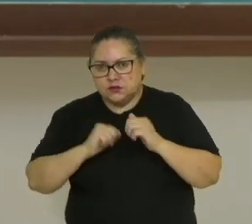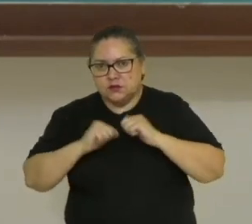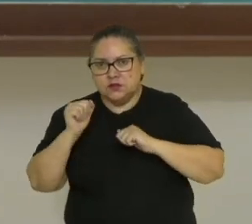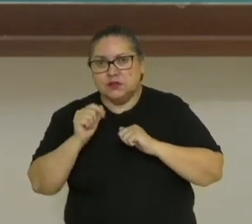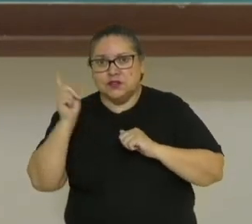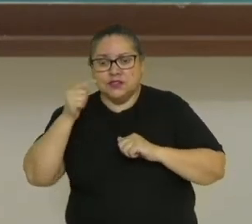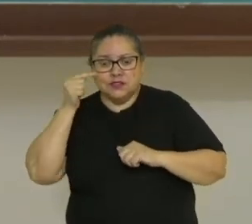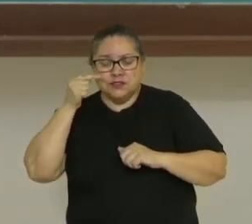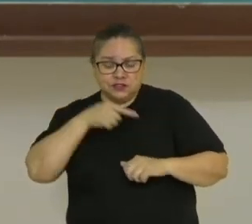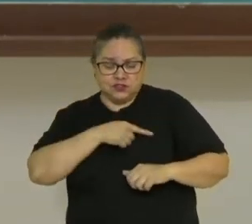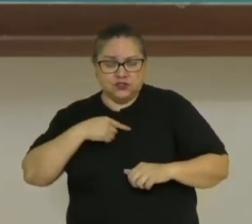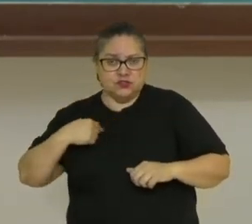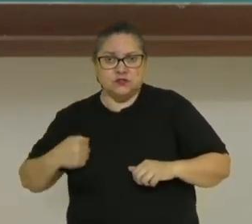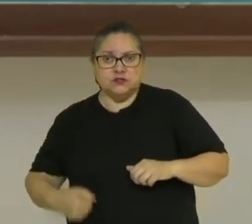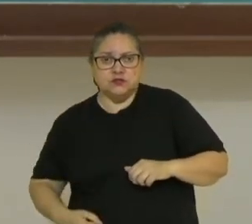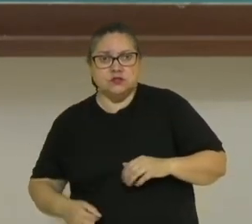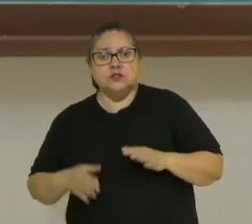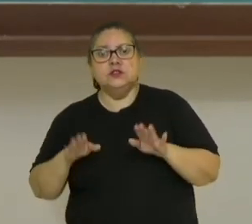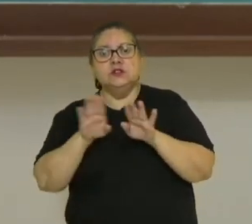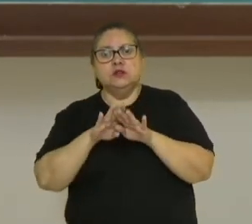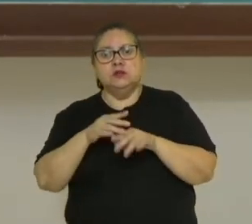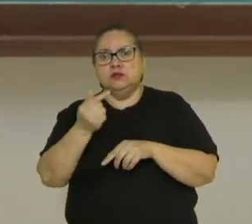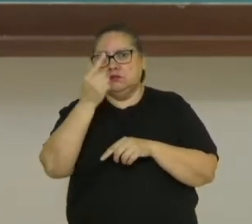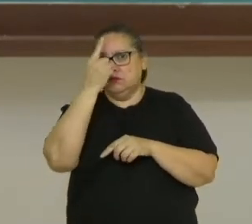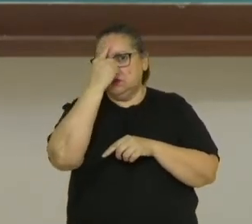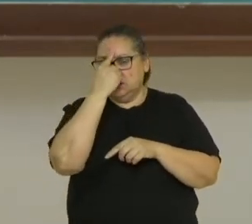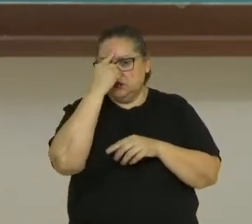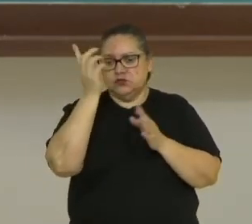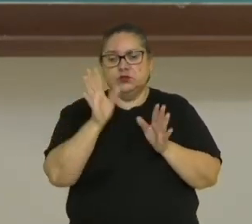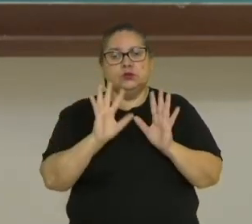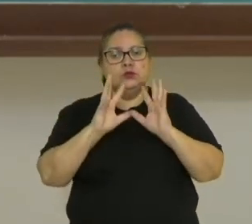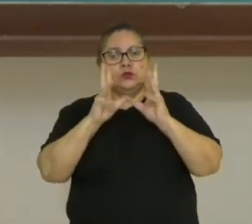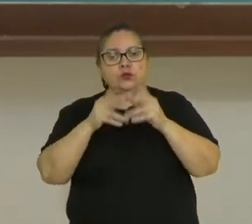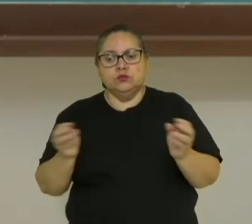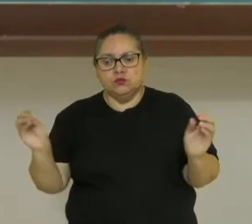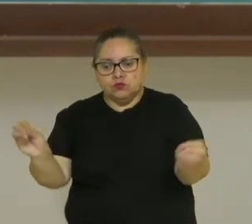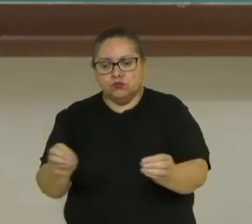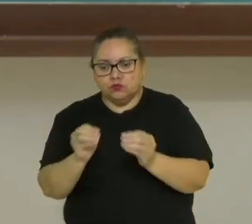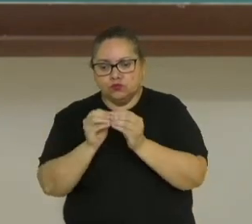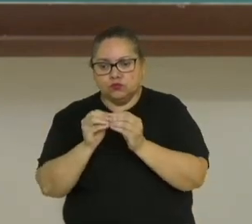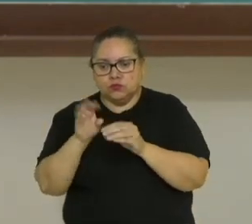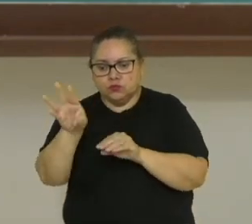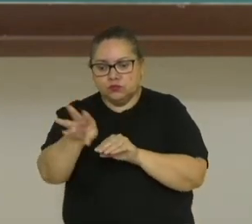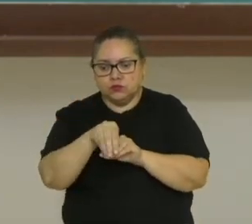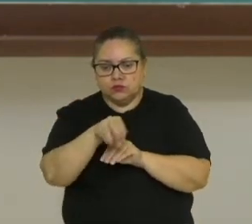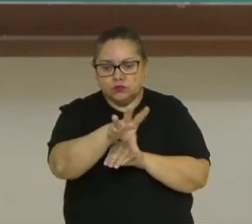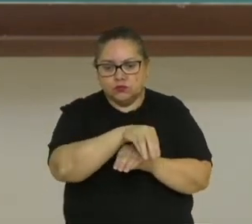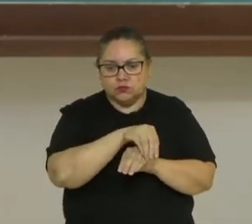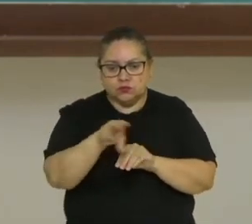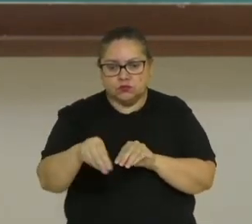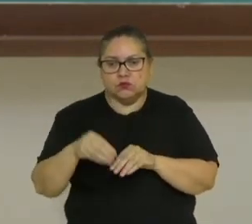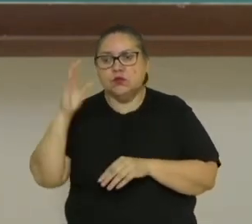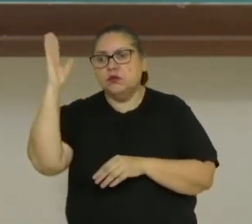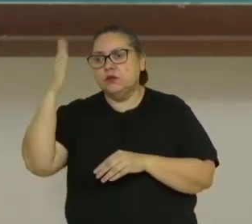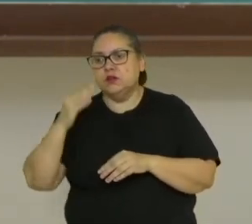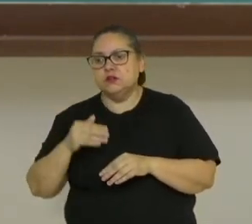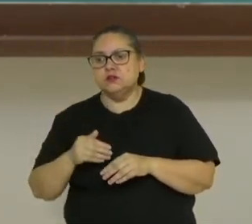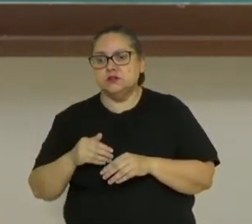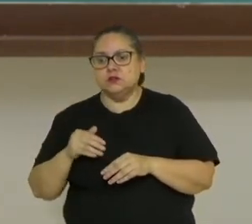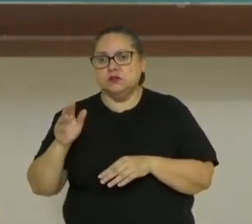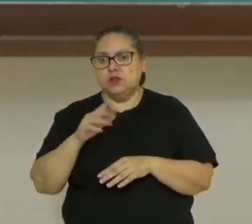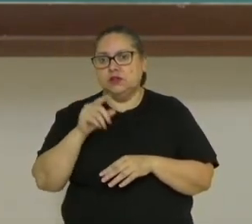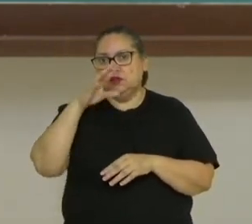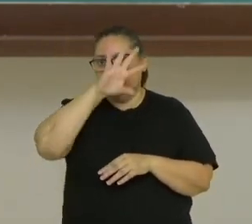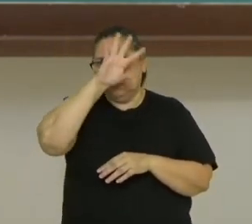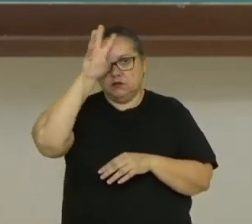na China, né, e também na Índia. E tudo isso é juntado em vários países, como é o caso do Brasil, na Zona Franca de